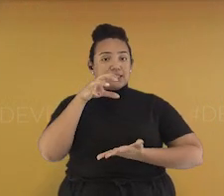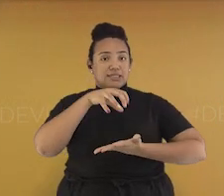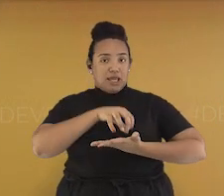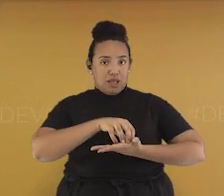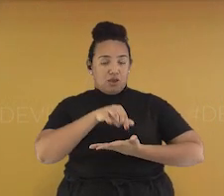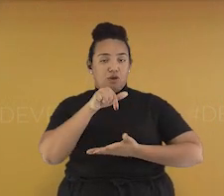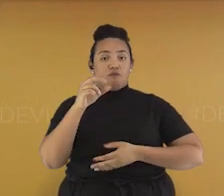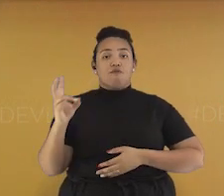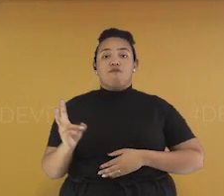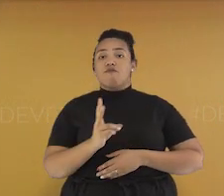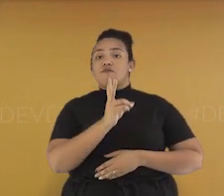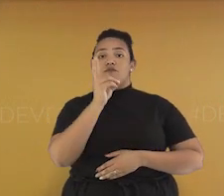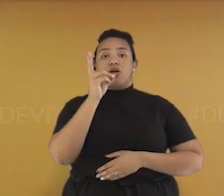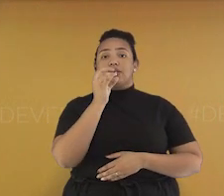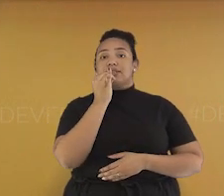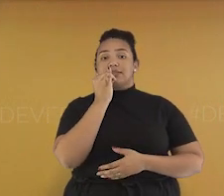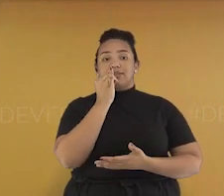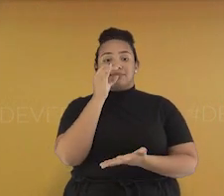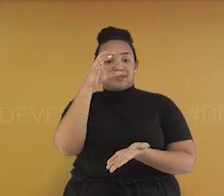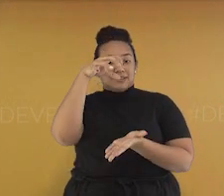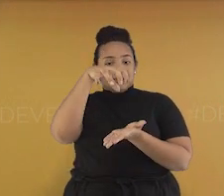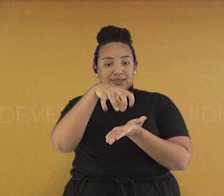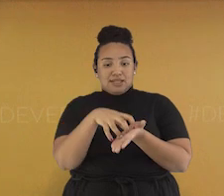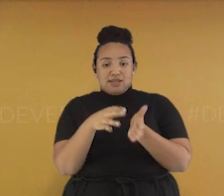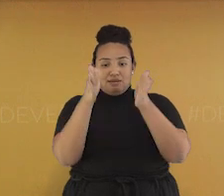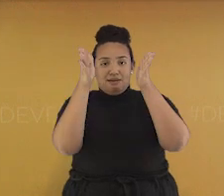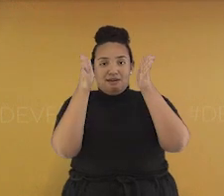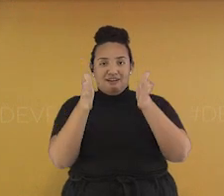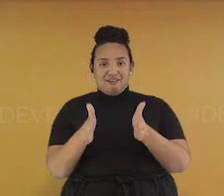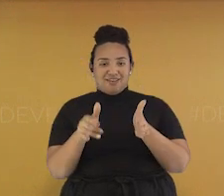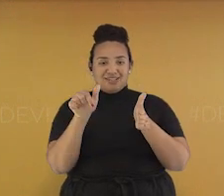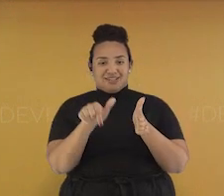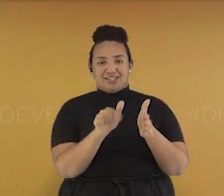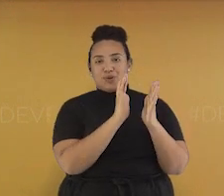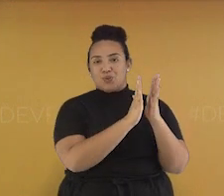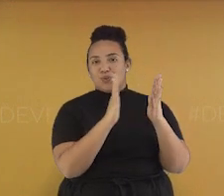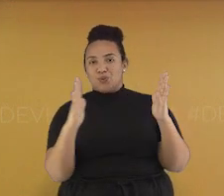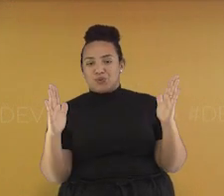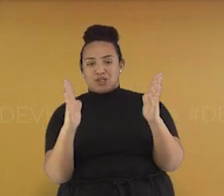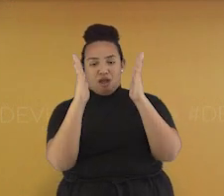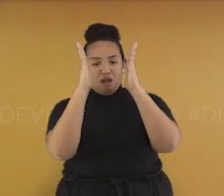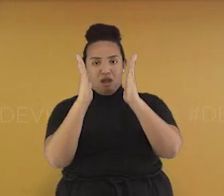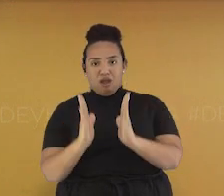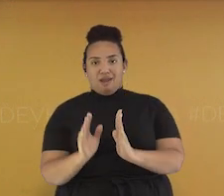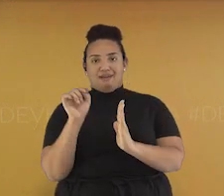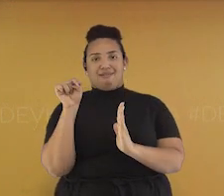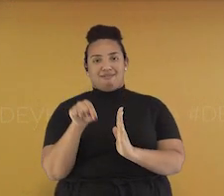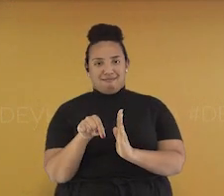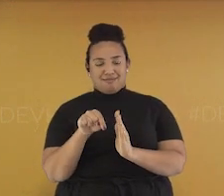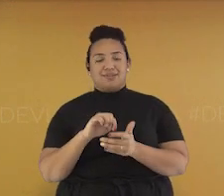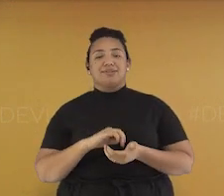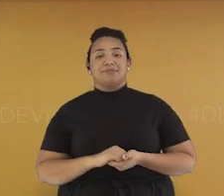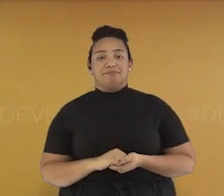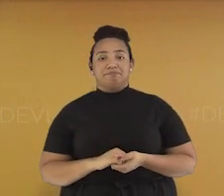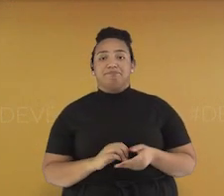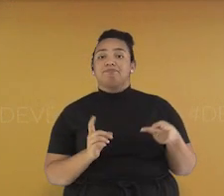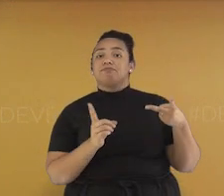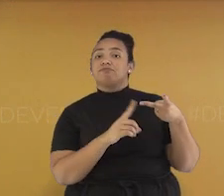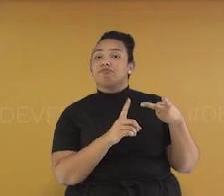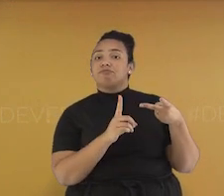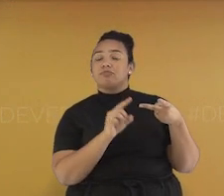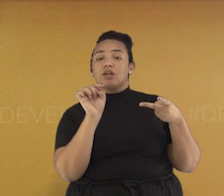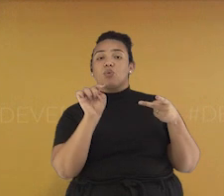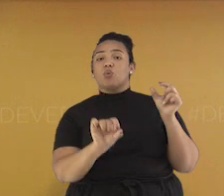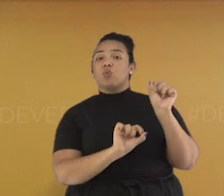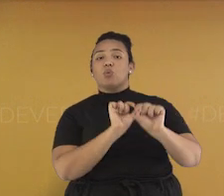ser aquele valor que vai estar exatamente no meio de uma sequência de valores. A mediana